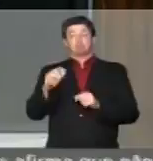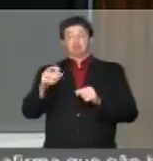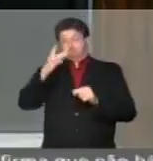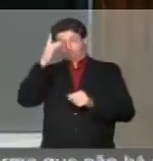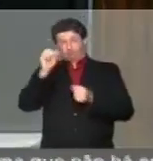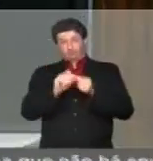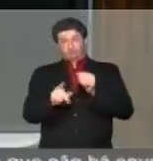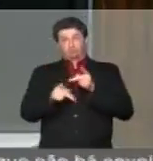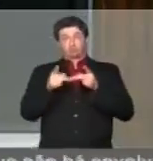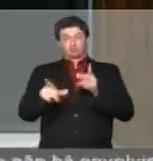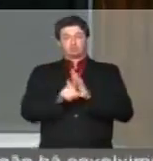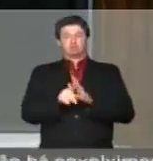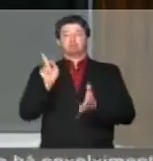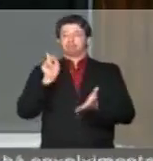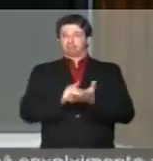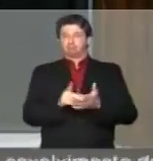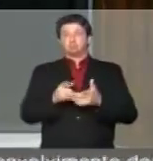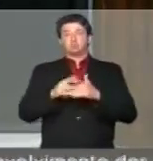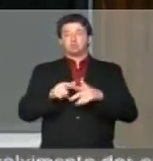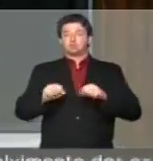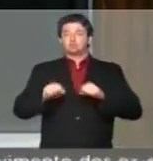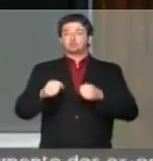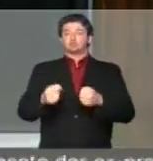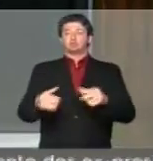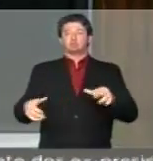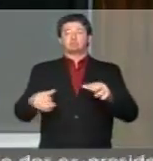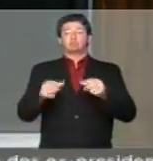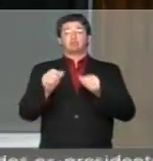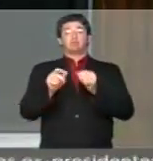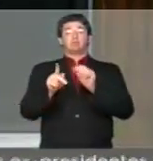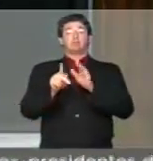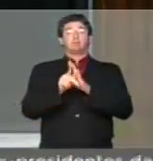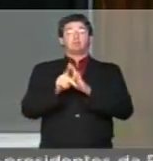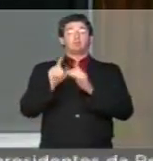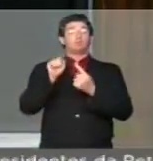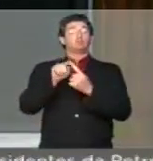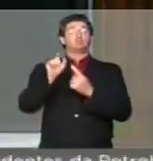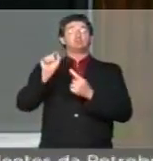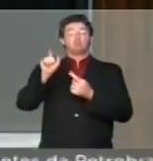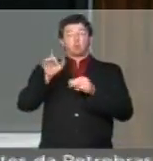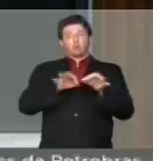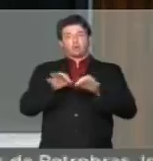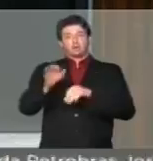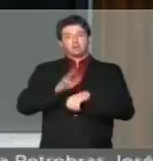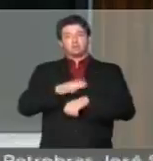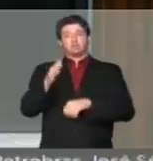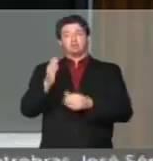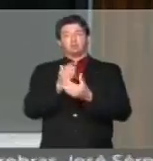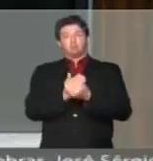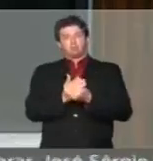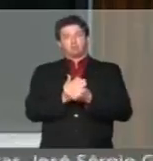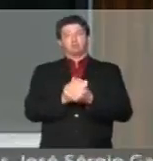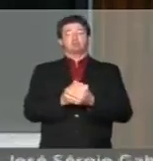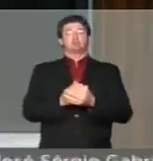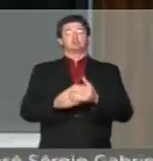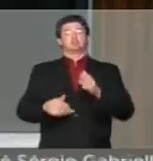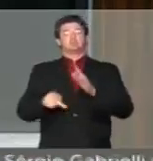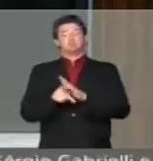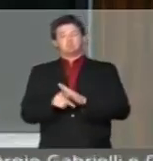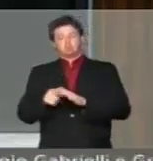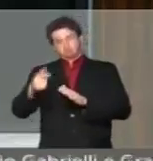legítima, pois busca manter os esforços emanados no sentido de organizar procedimentos concernentes